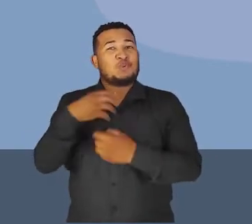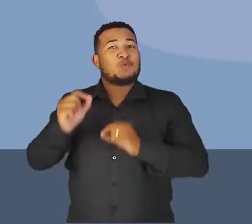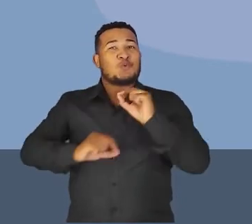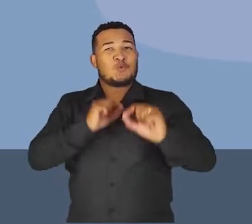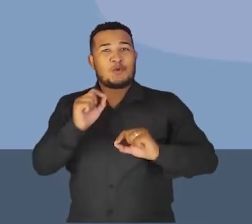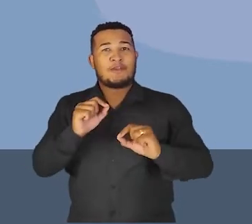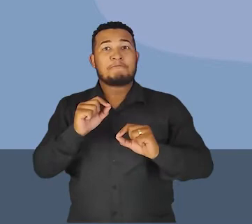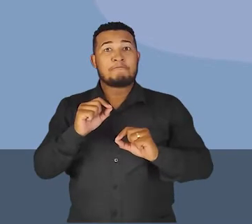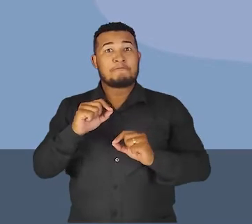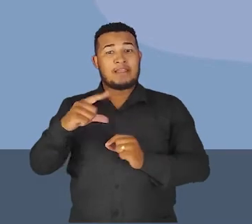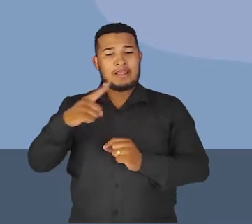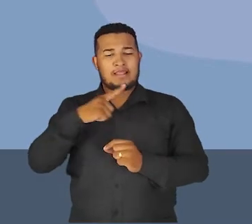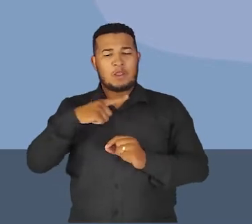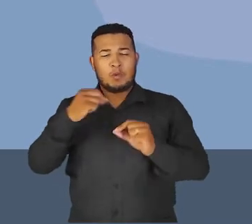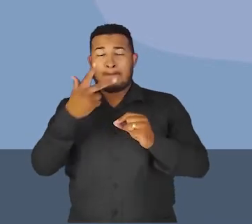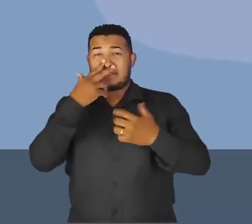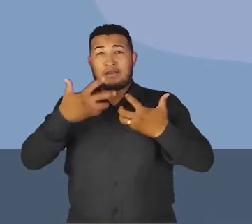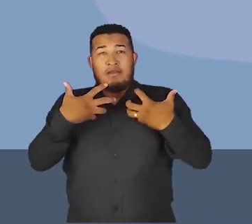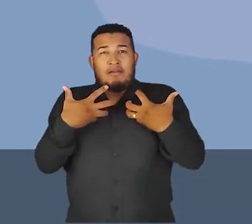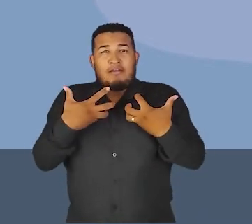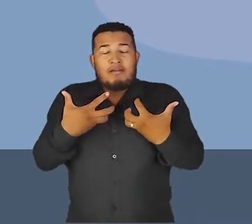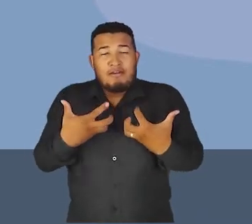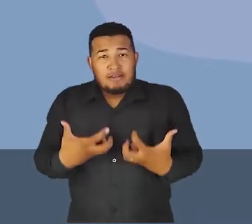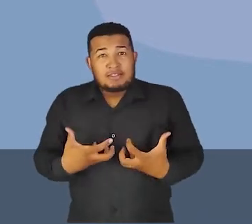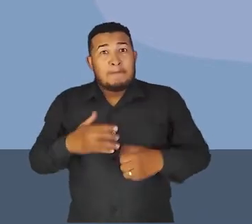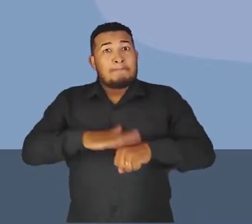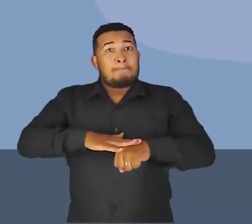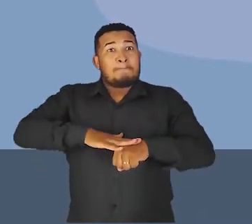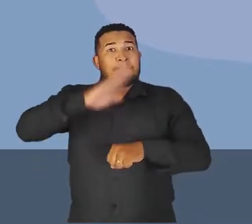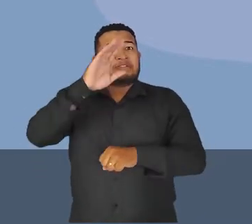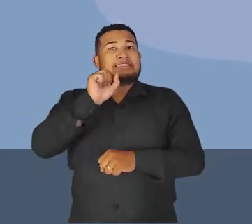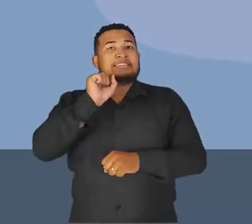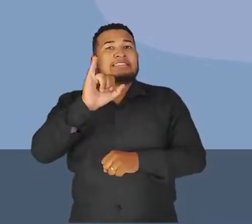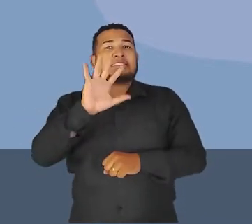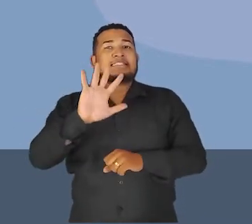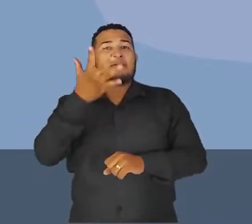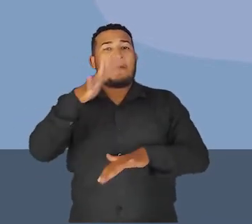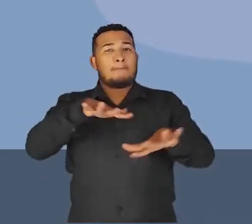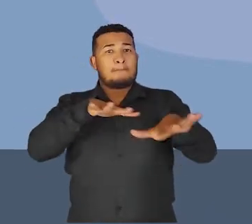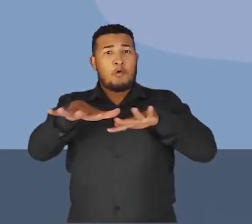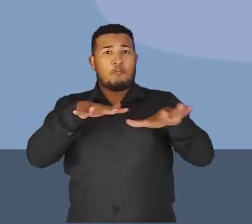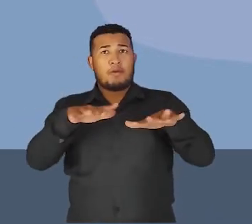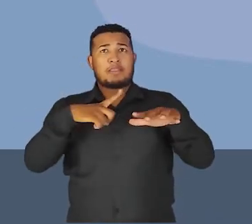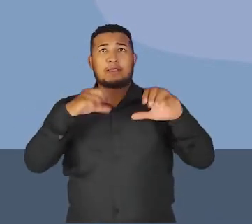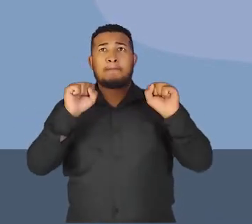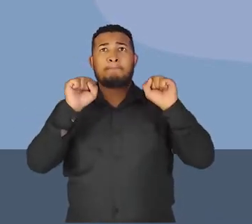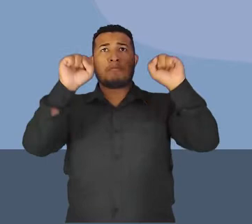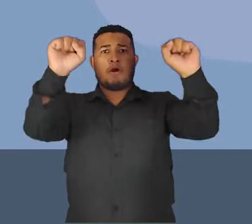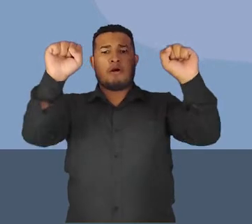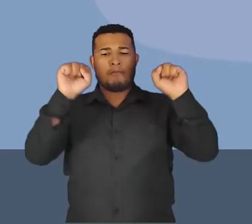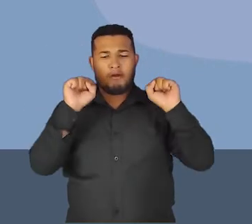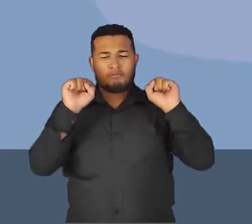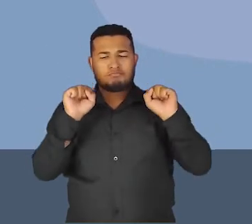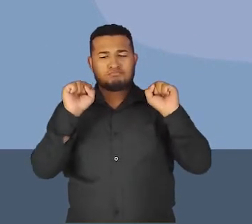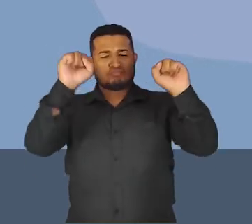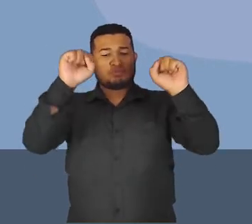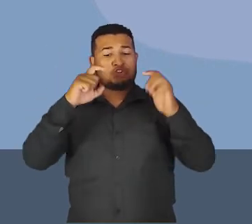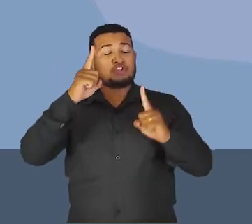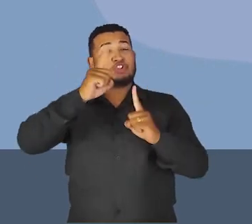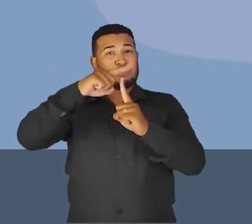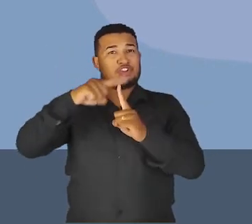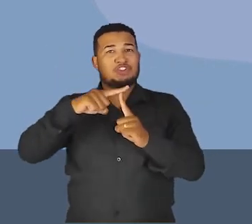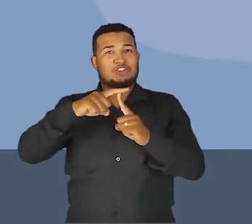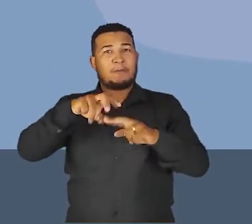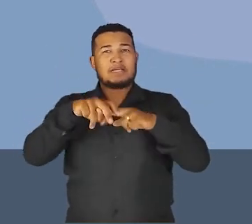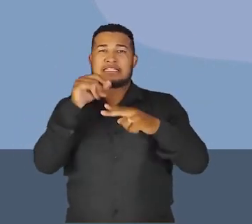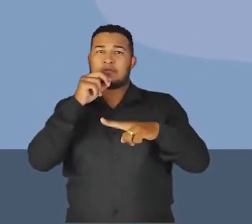que vai ter um cansaço maior ao executar um movimento ao outro. E esse cansaço que